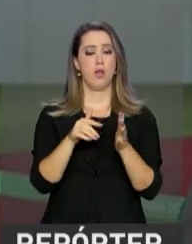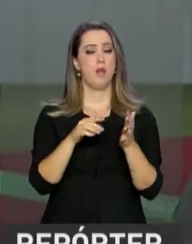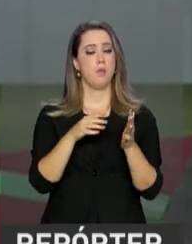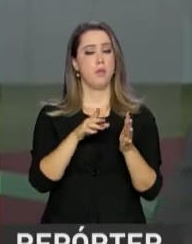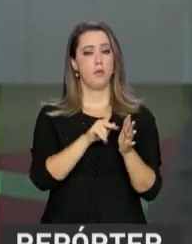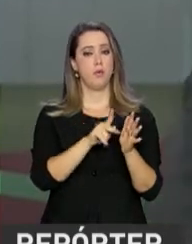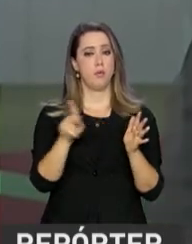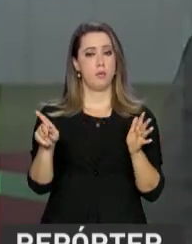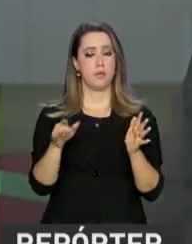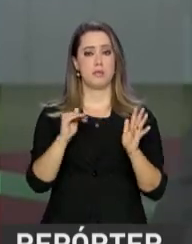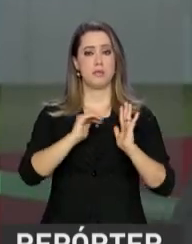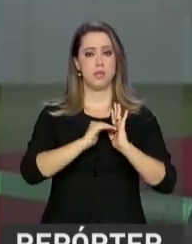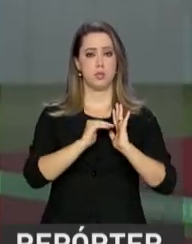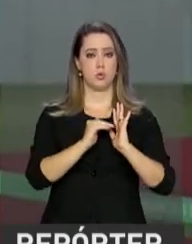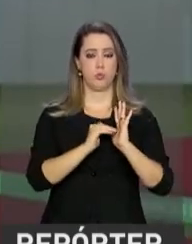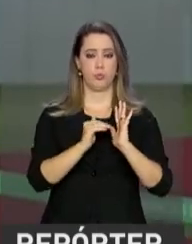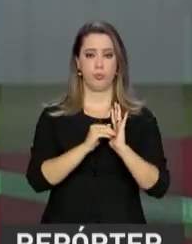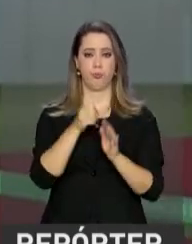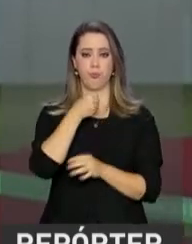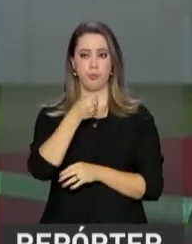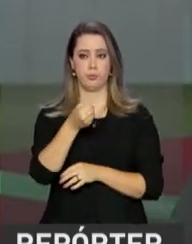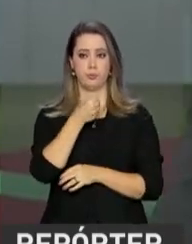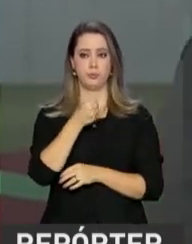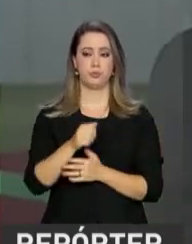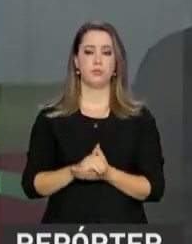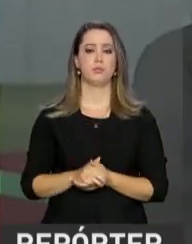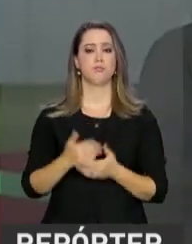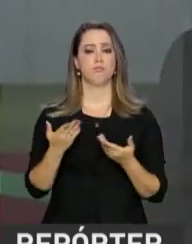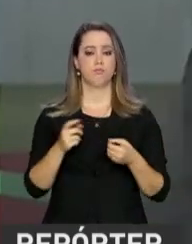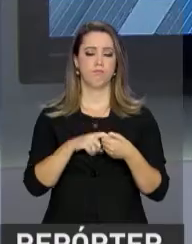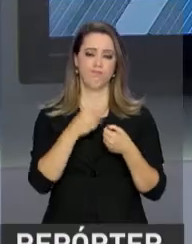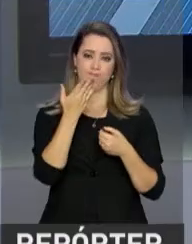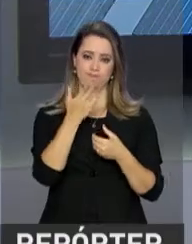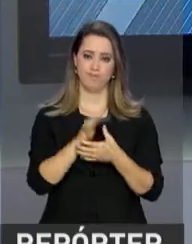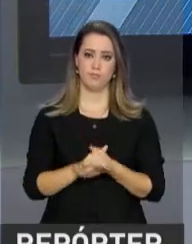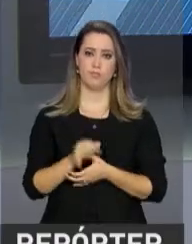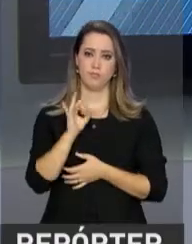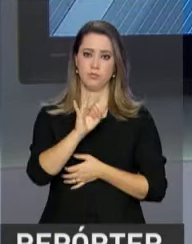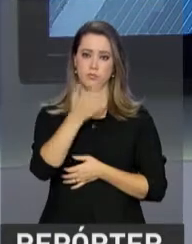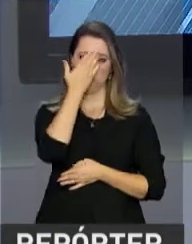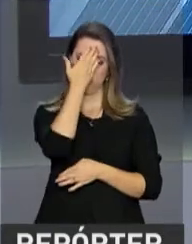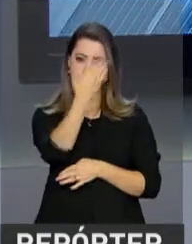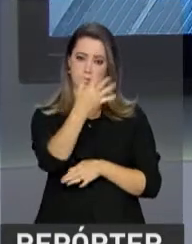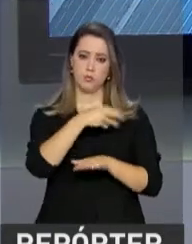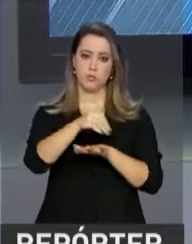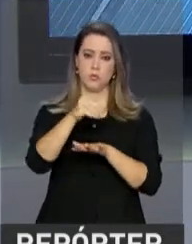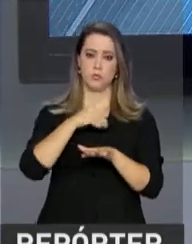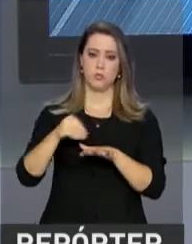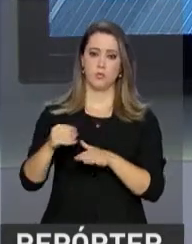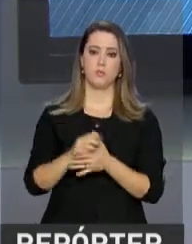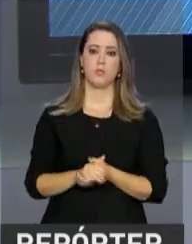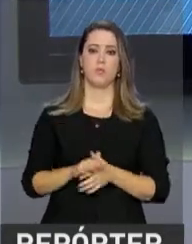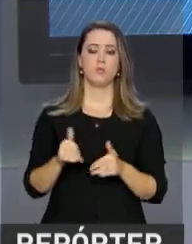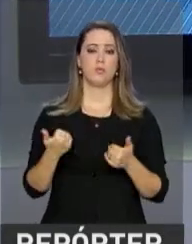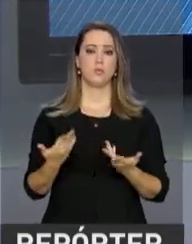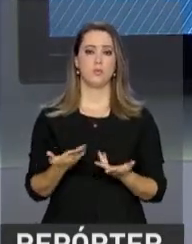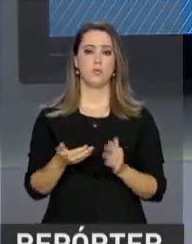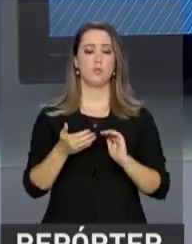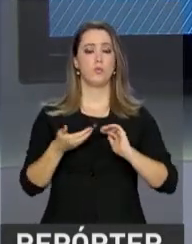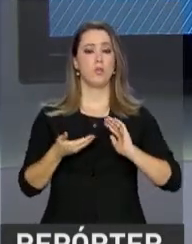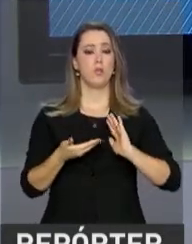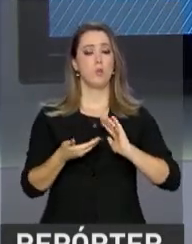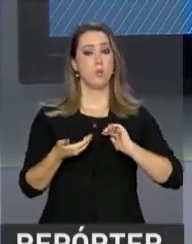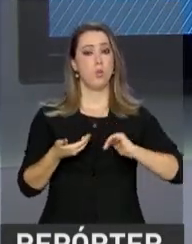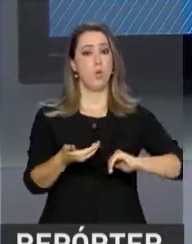do presidente do congresso eunício de oliveira roberto com você tá certo joão pedro brigado pelas informações e do congresso nacional